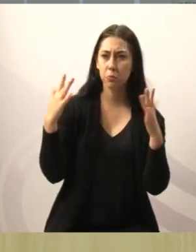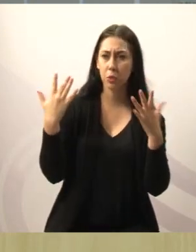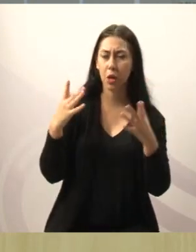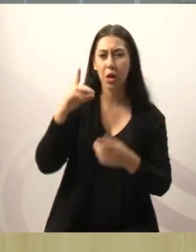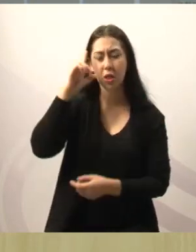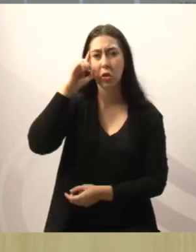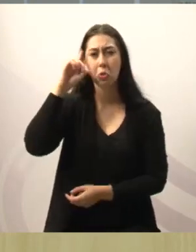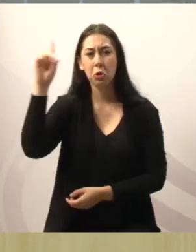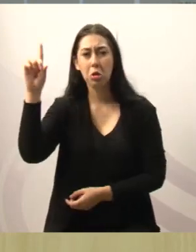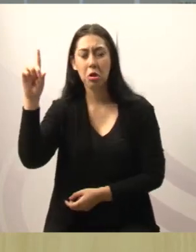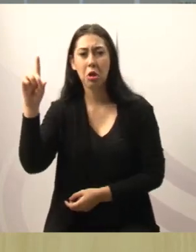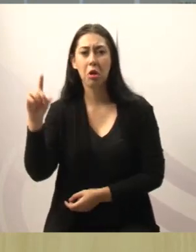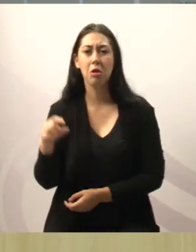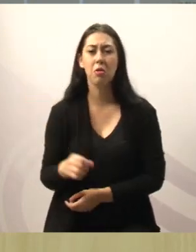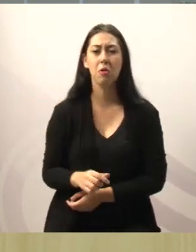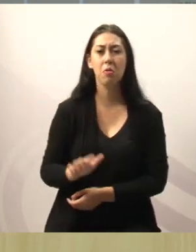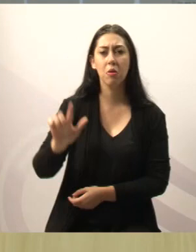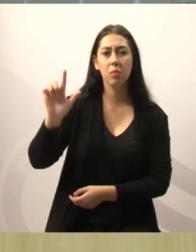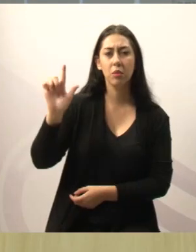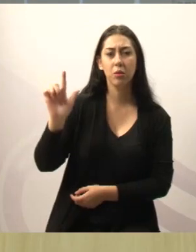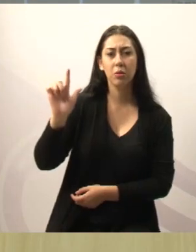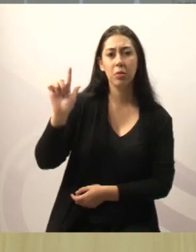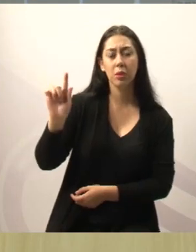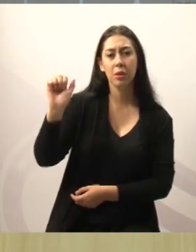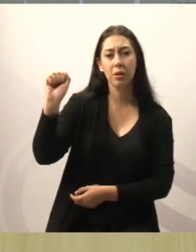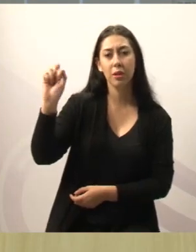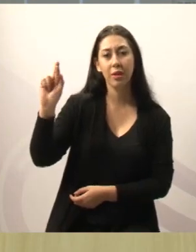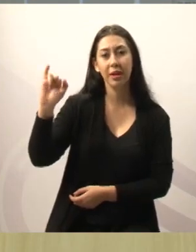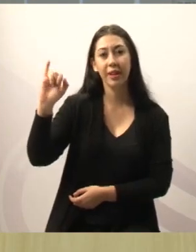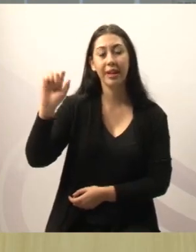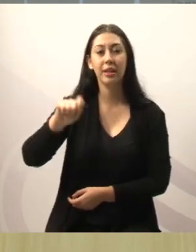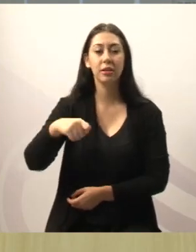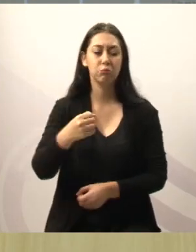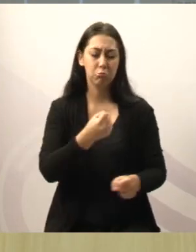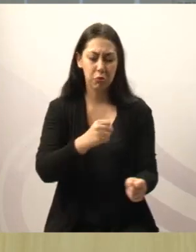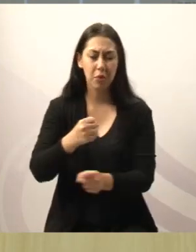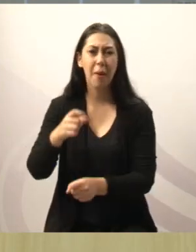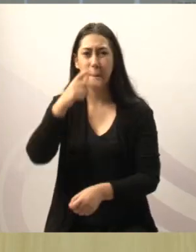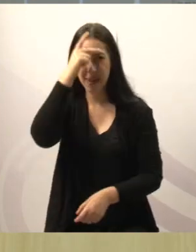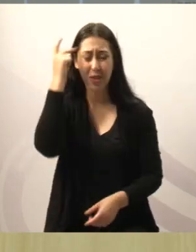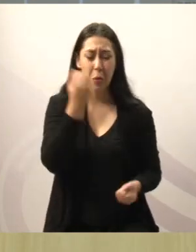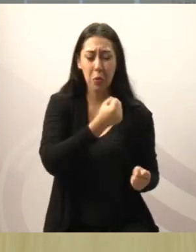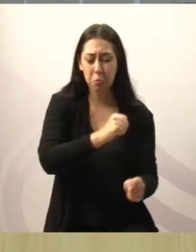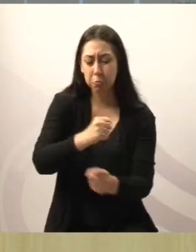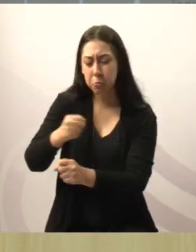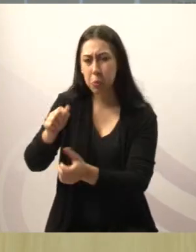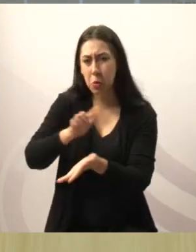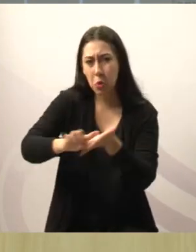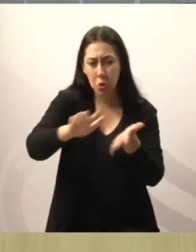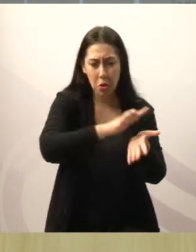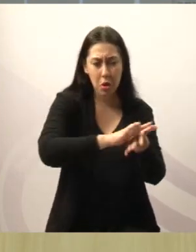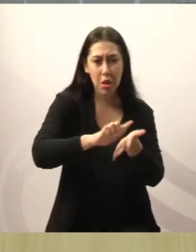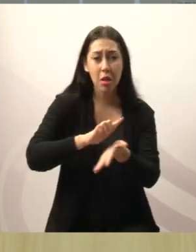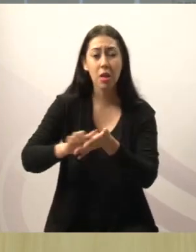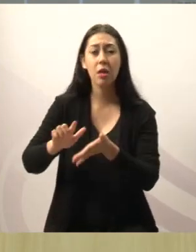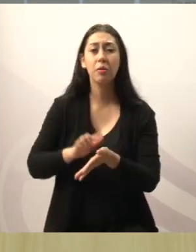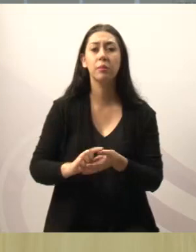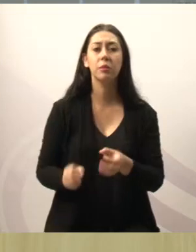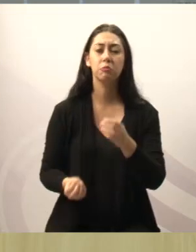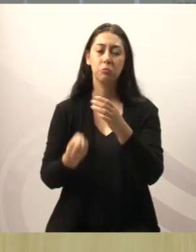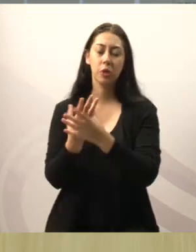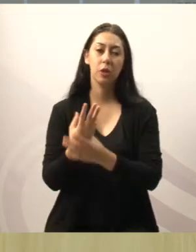Gari, comemorado em 16 de maio. Autoria, vereador Valmir do Parque Meia